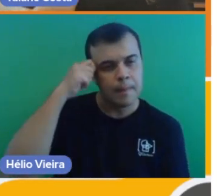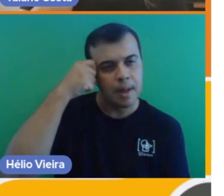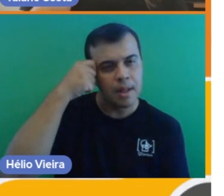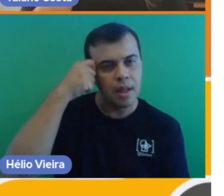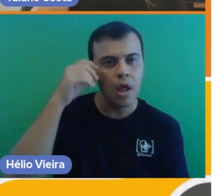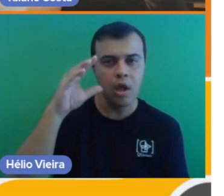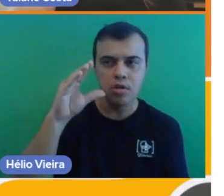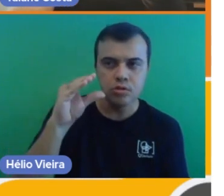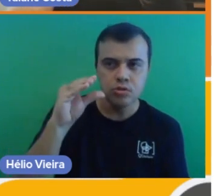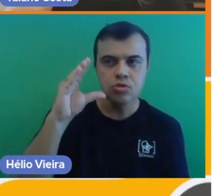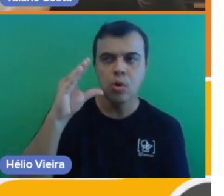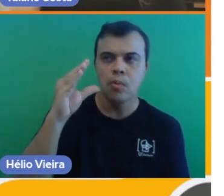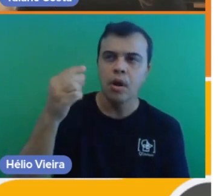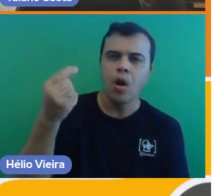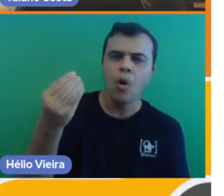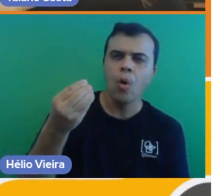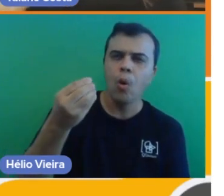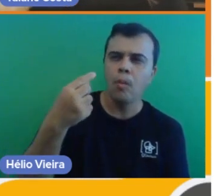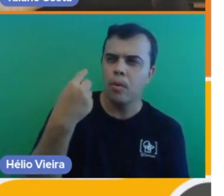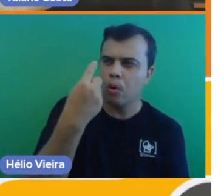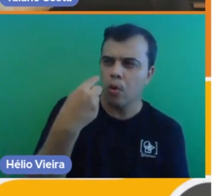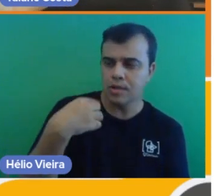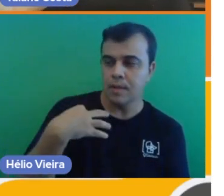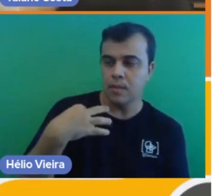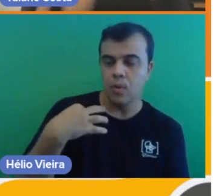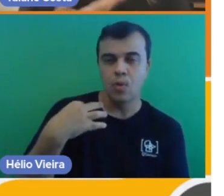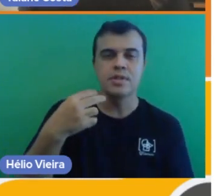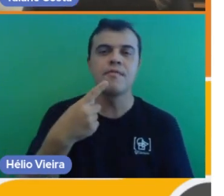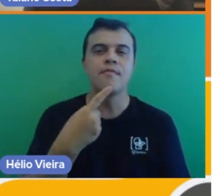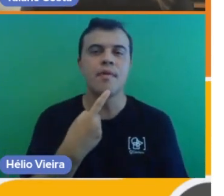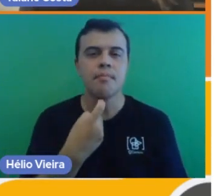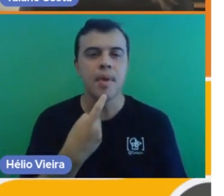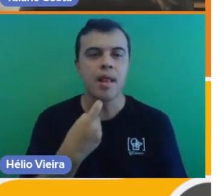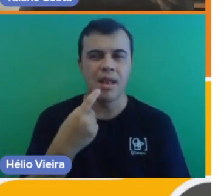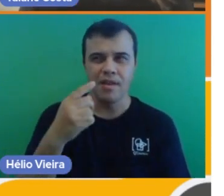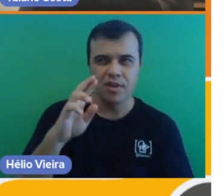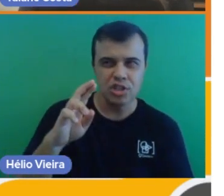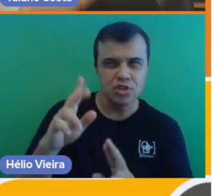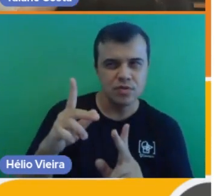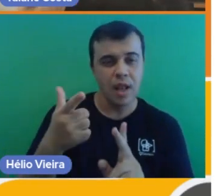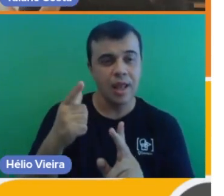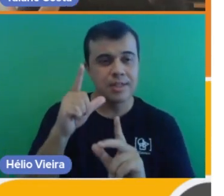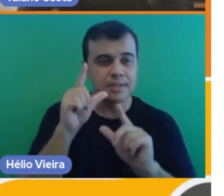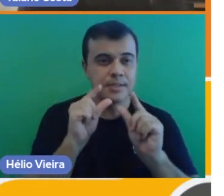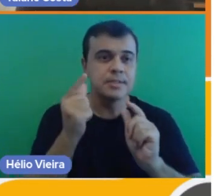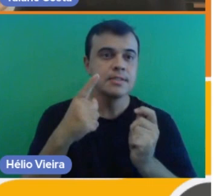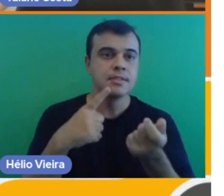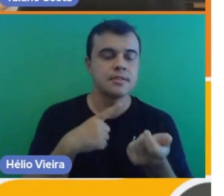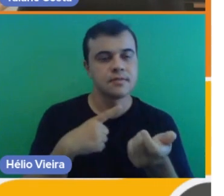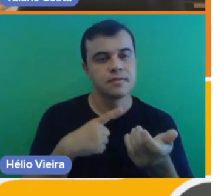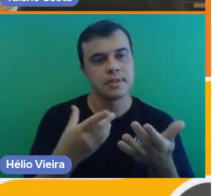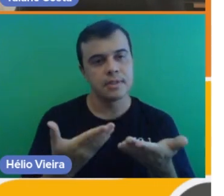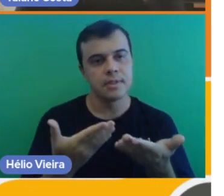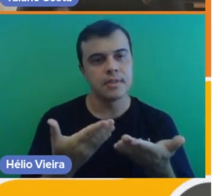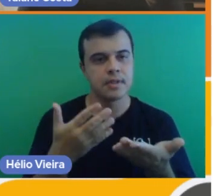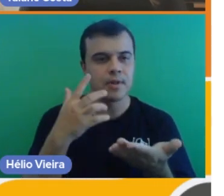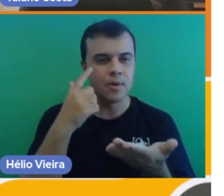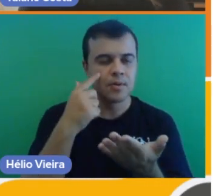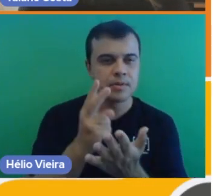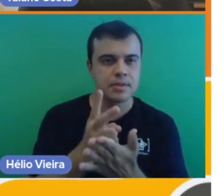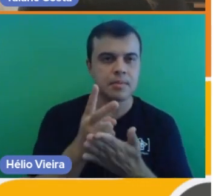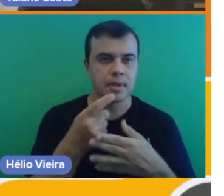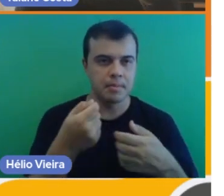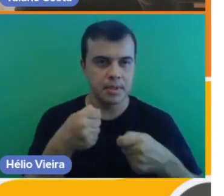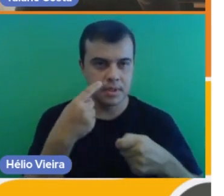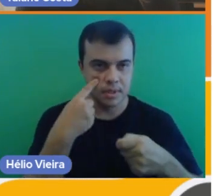vai bater no meu rosto? Se minha blusa for vermelha, será que vai ter diferença nessa sombra? Eu preciso fazer